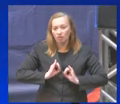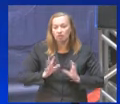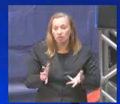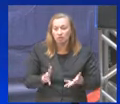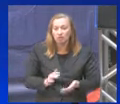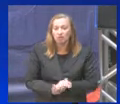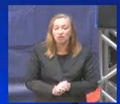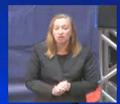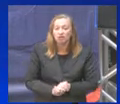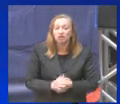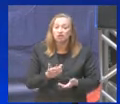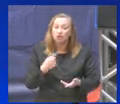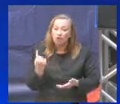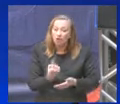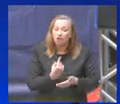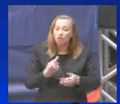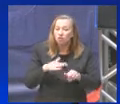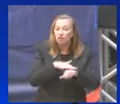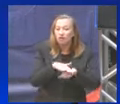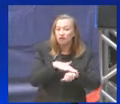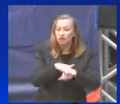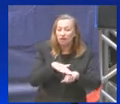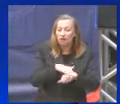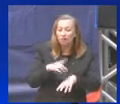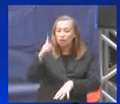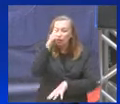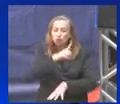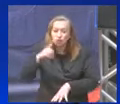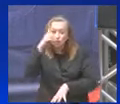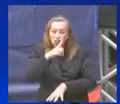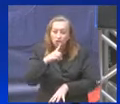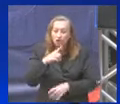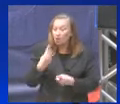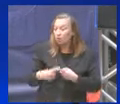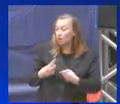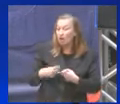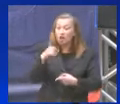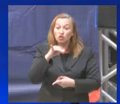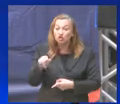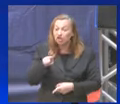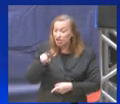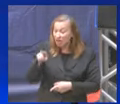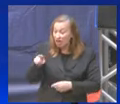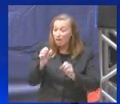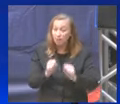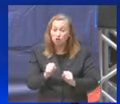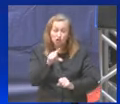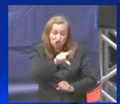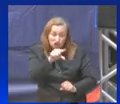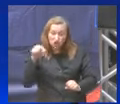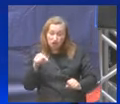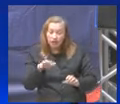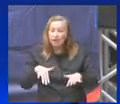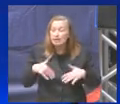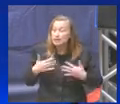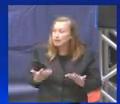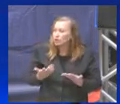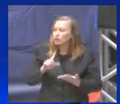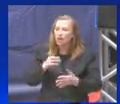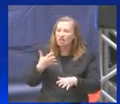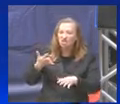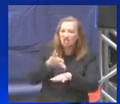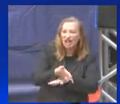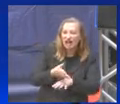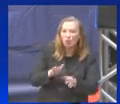aos domingos. Por quê? Porque era o dia que elas podiam, o dia que elas escolheram. Então, não é chegar com